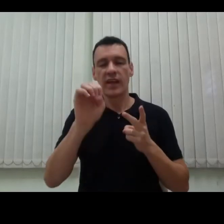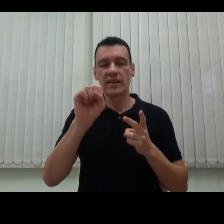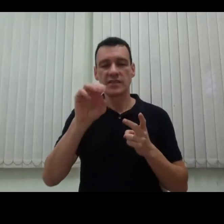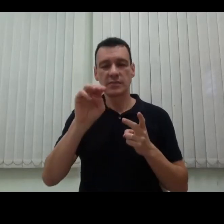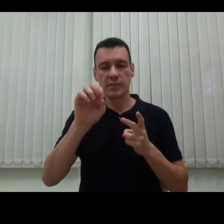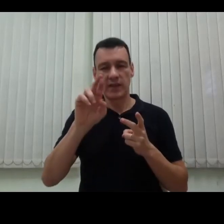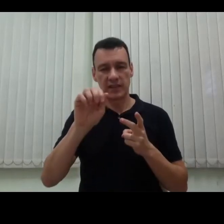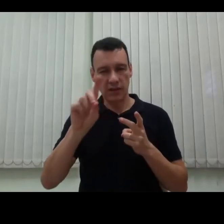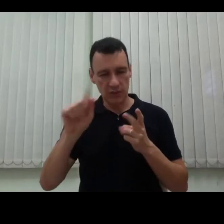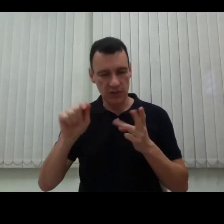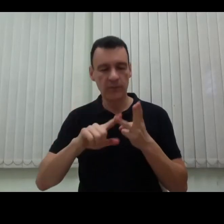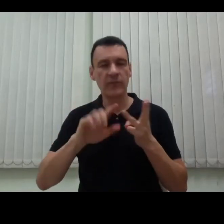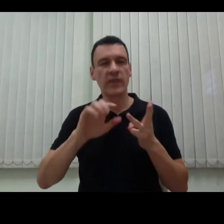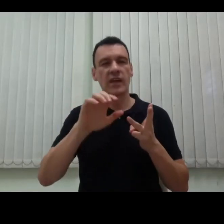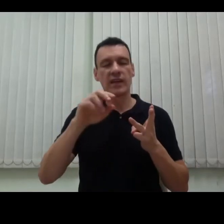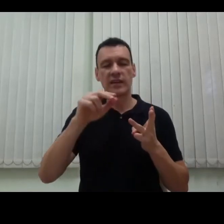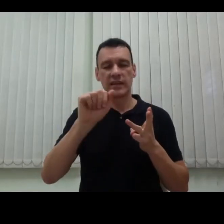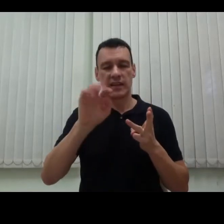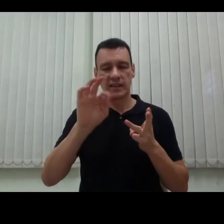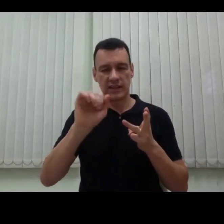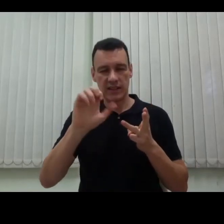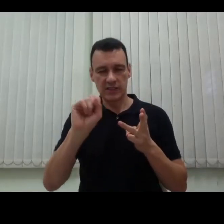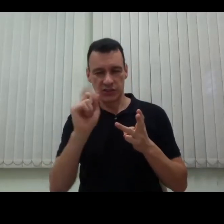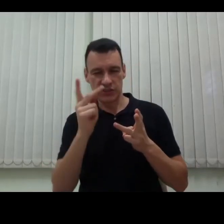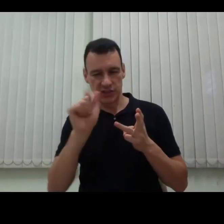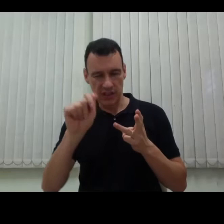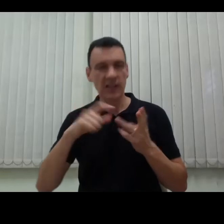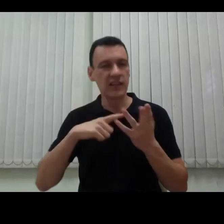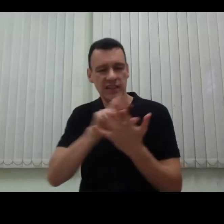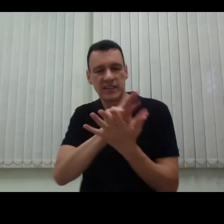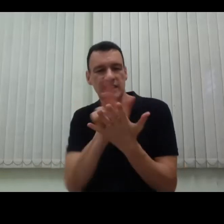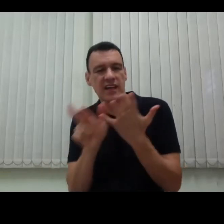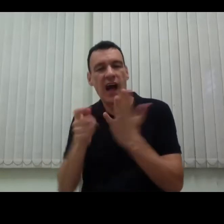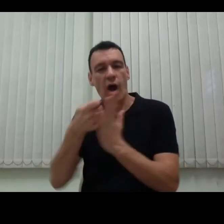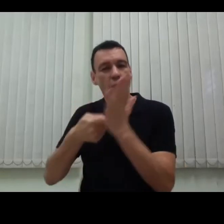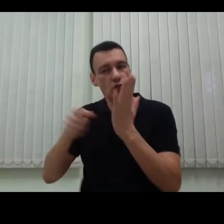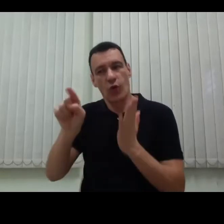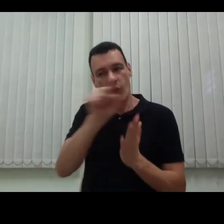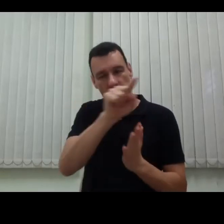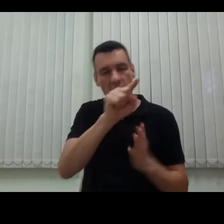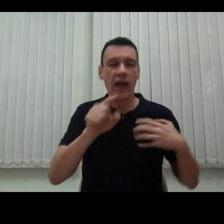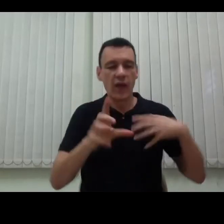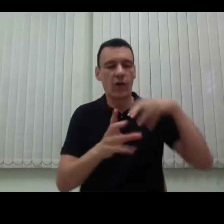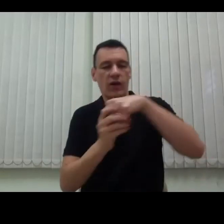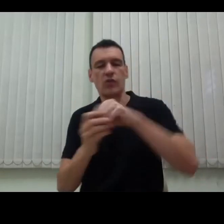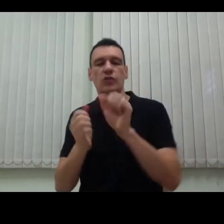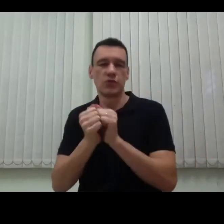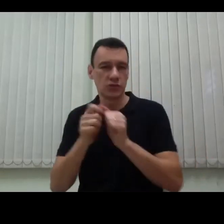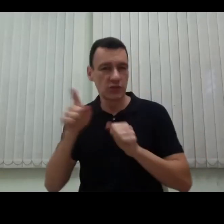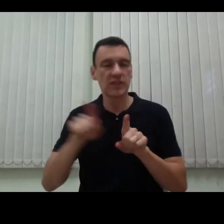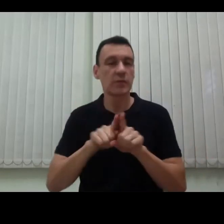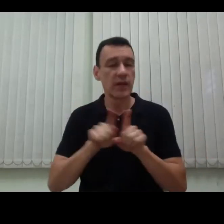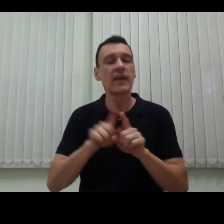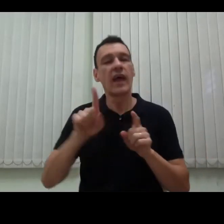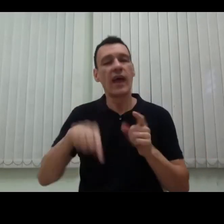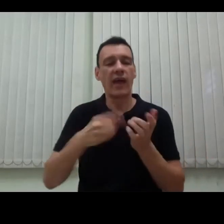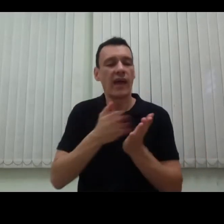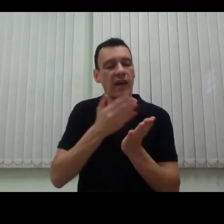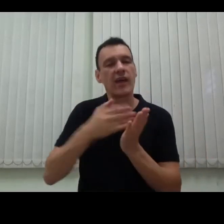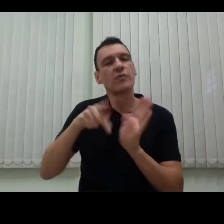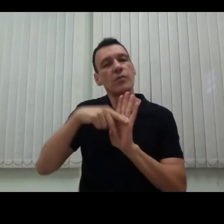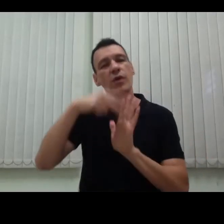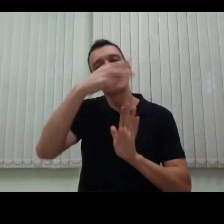Lívia Natália, Natasha Félix e Nina Ridze, nessa publicação organizada pela Luvi Prates, que também é uma